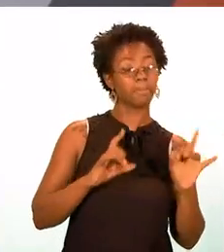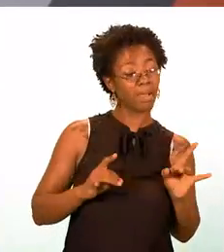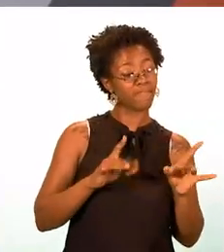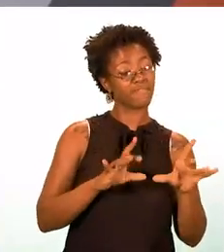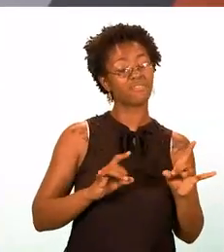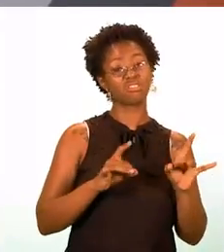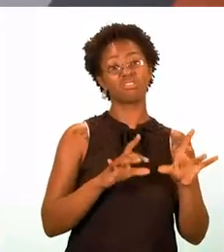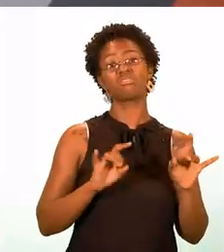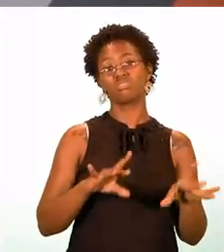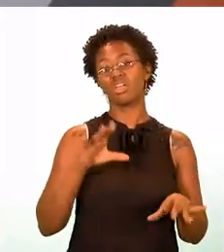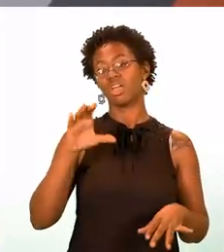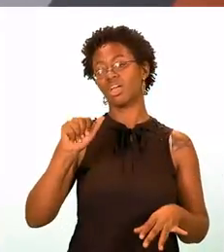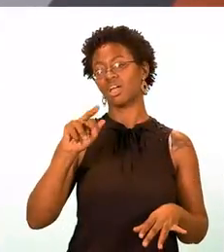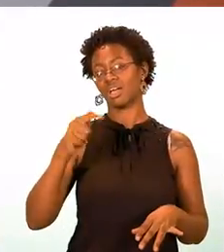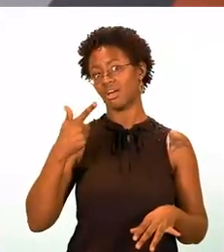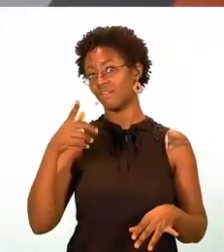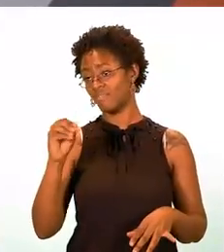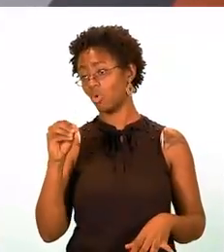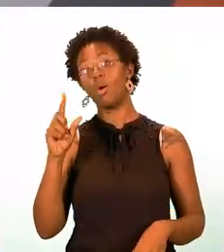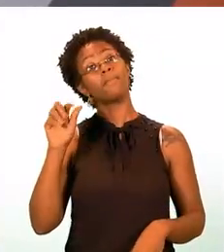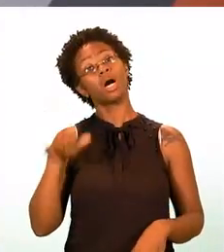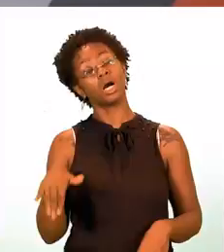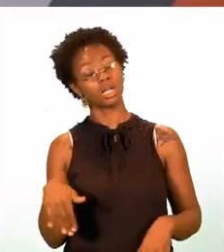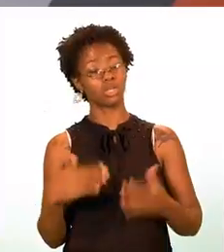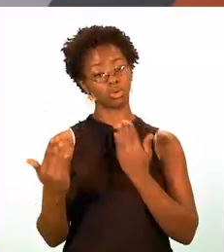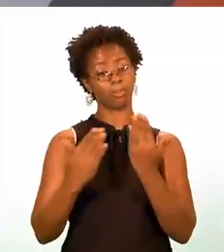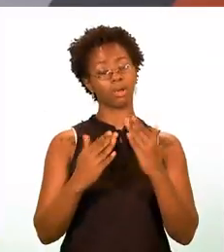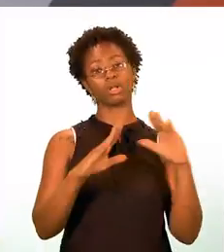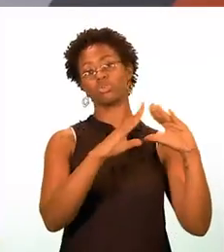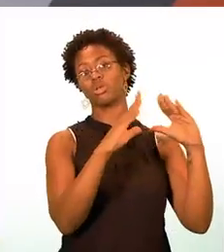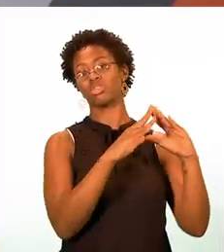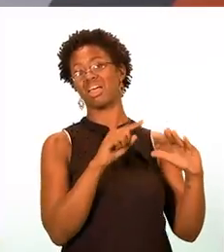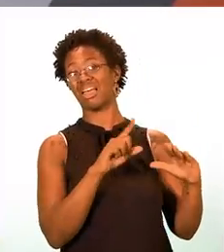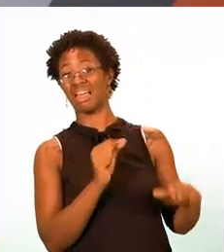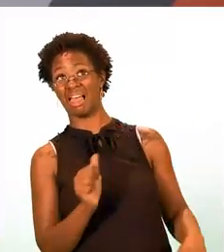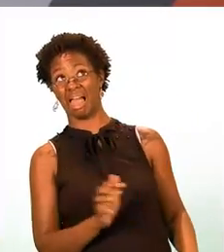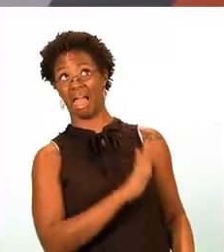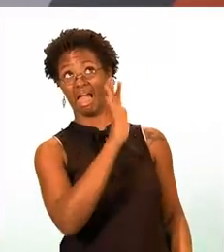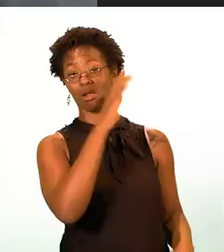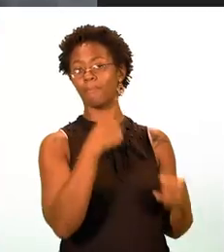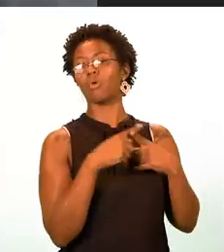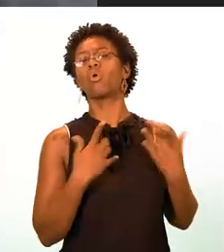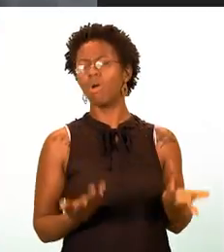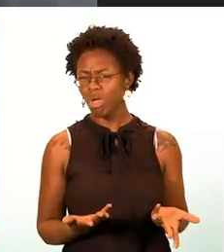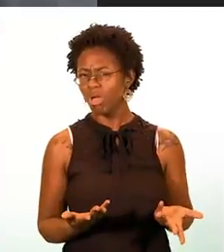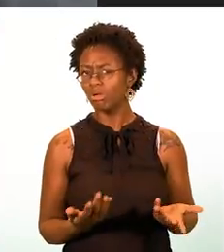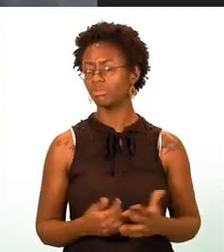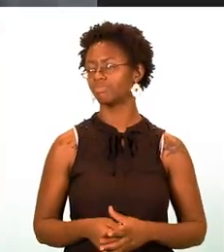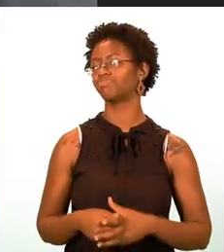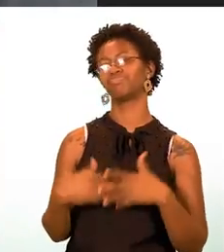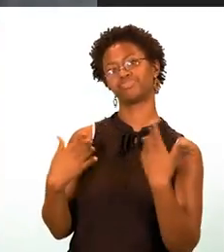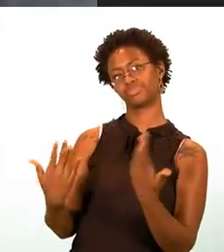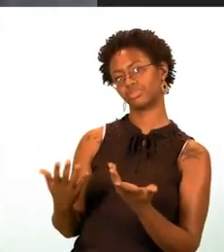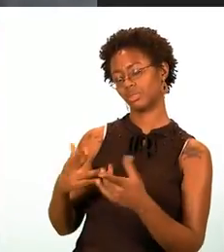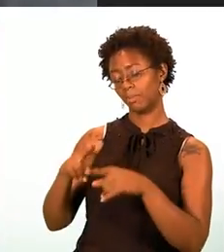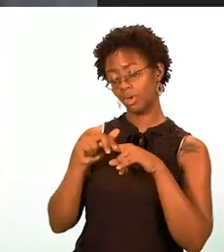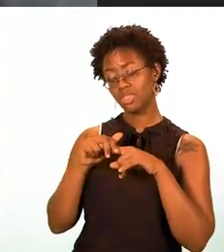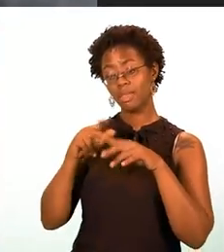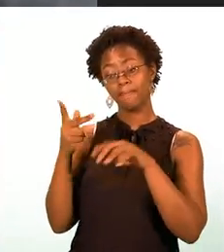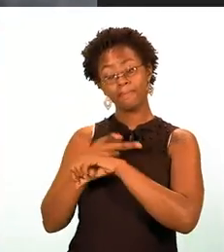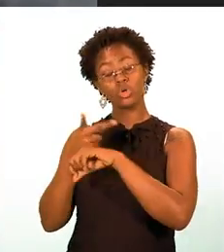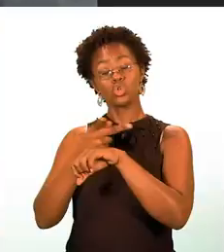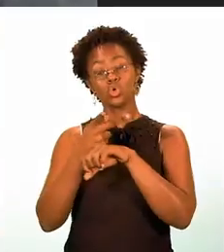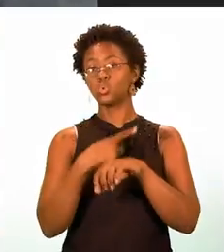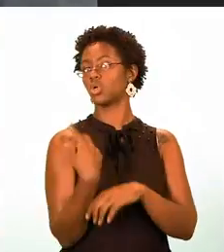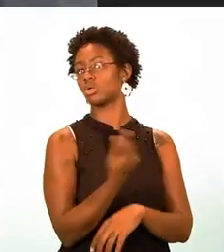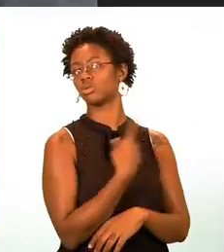valor comercial do carvão é tão baixo enquanto do diamante é essa magnitude. Pois é, essa é a nossa procura,